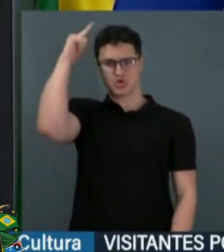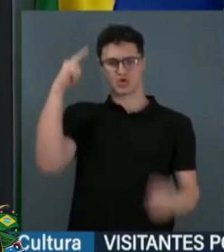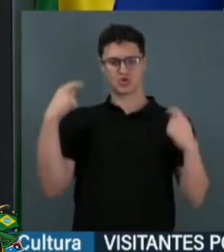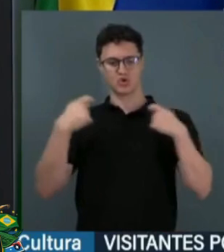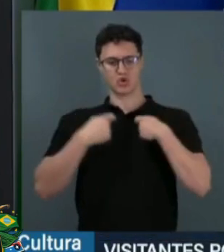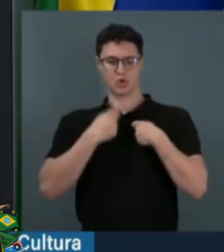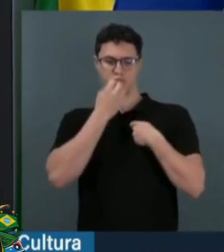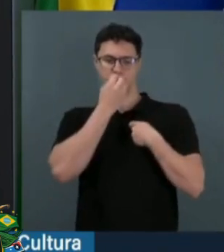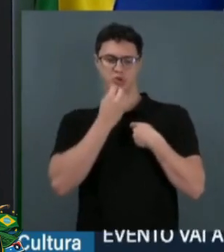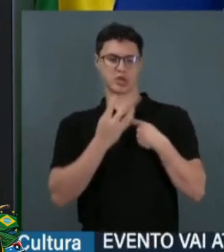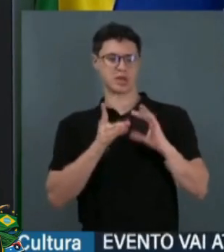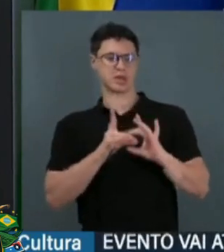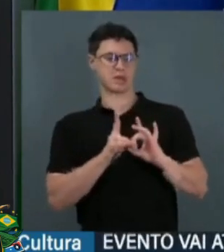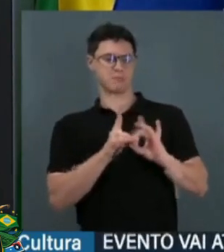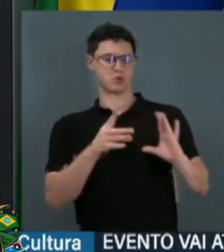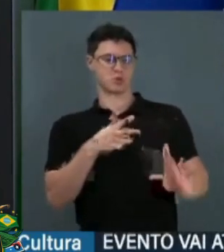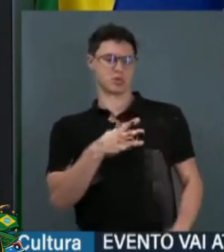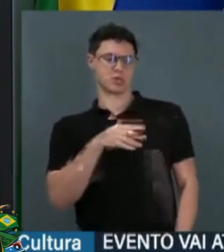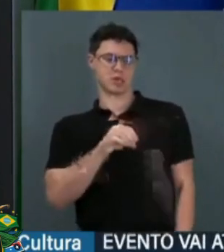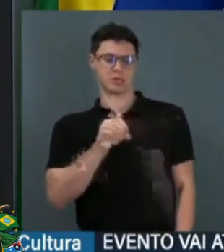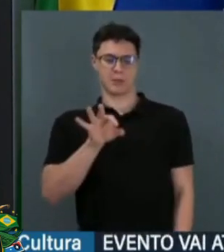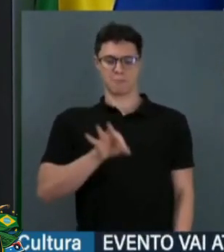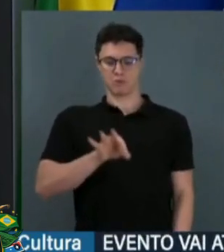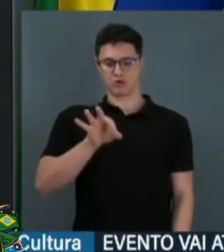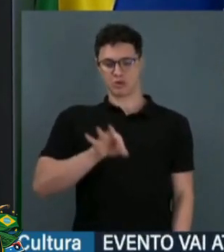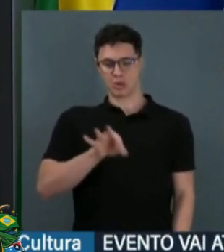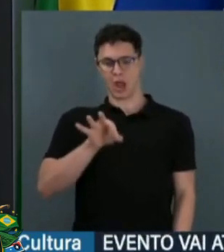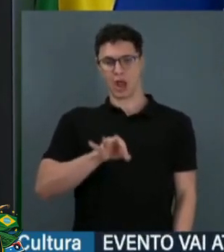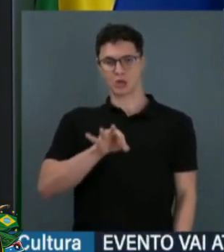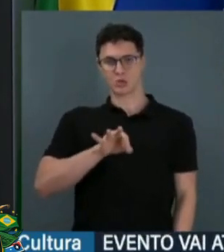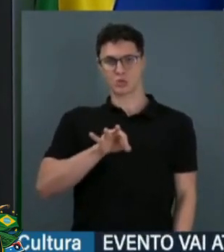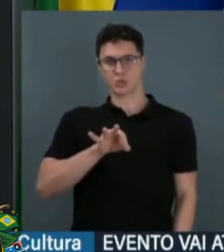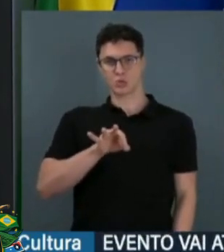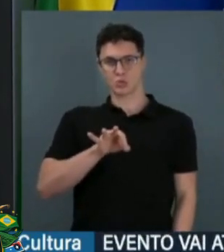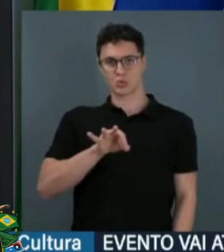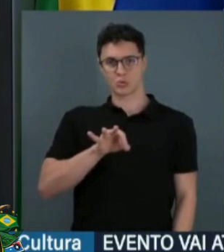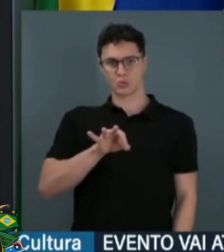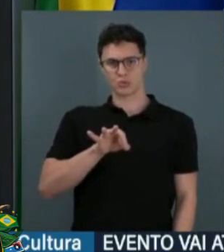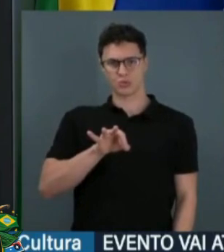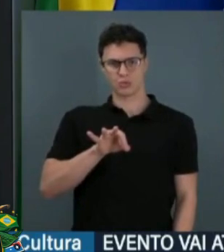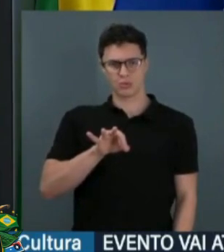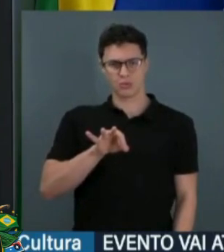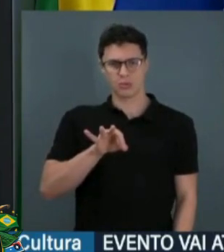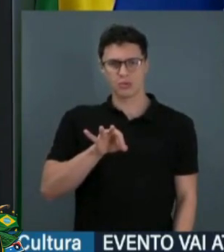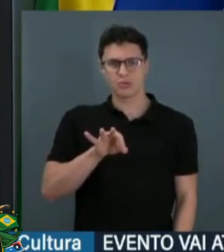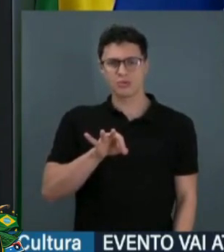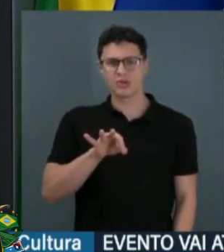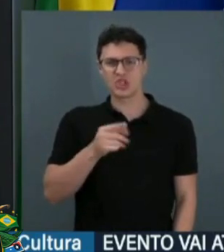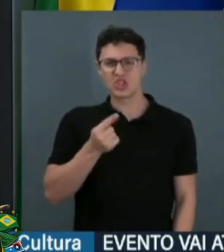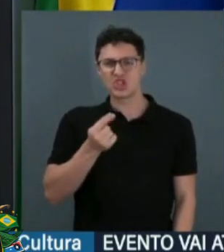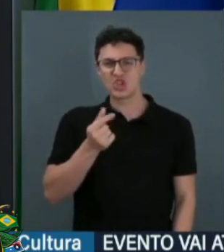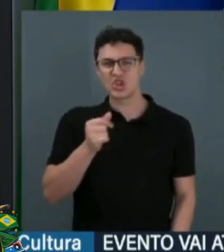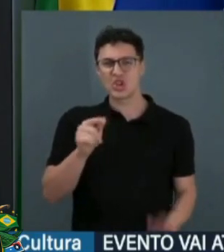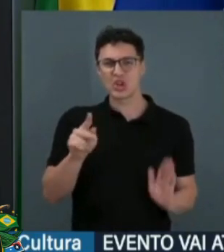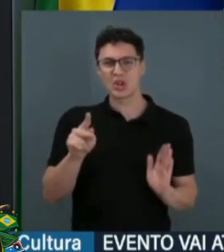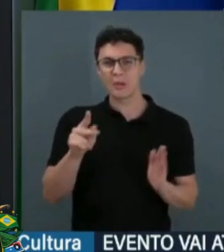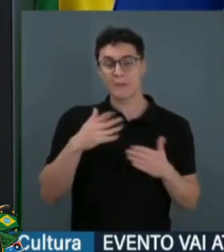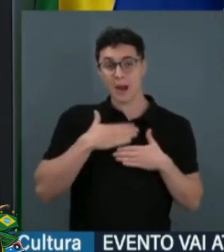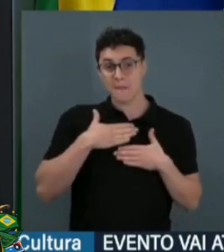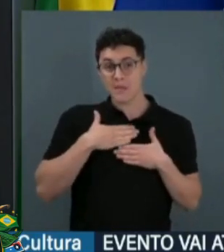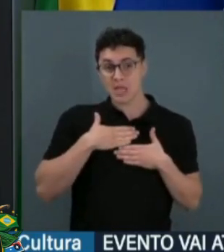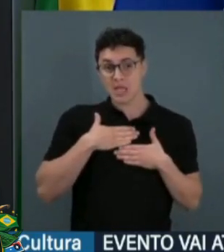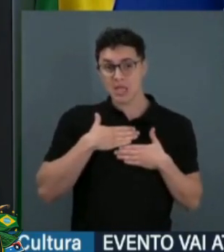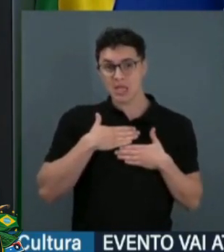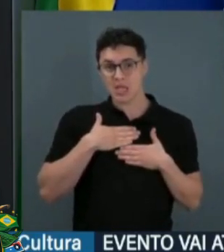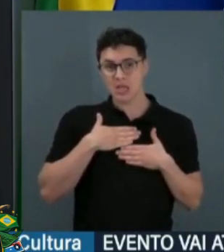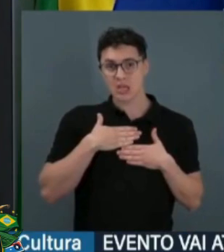liberou 30%. Ele liberou 30% da ajuda de gabinete, de verba de gabinete, que ele bloqueou